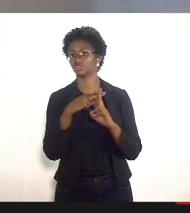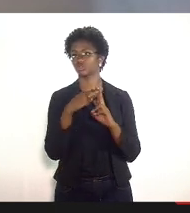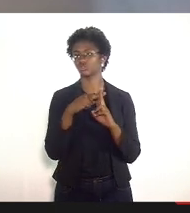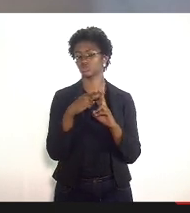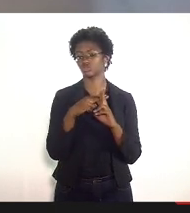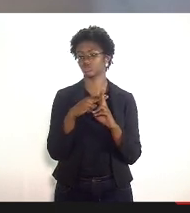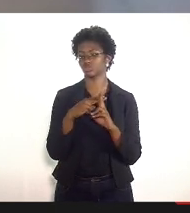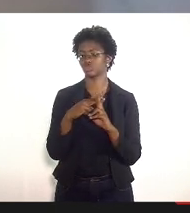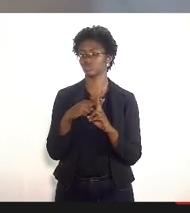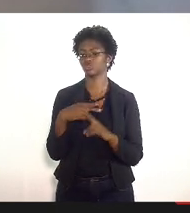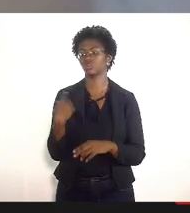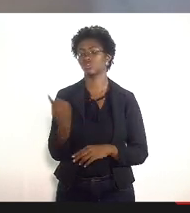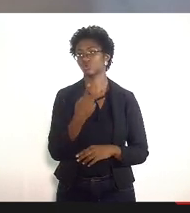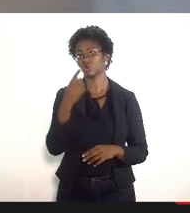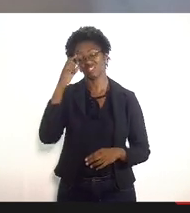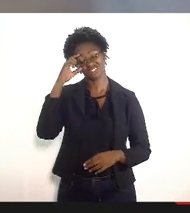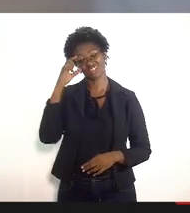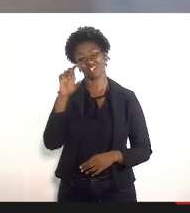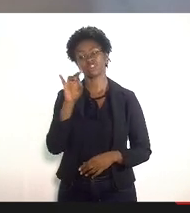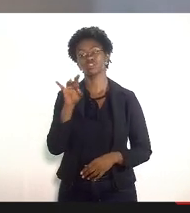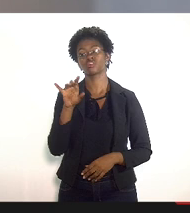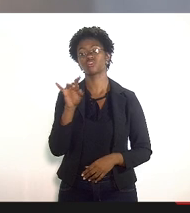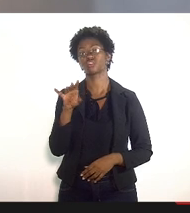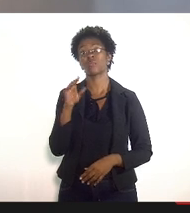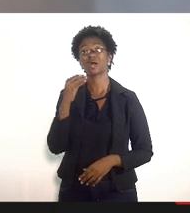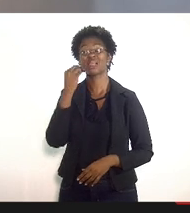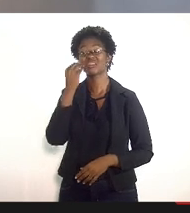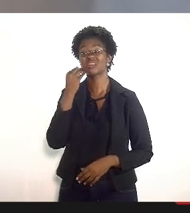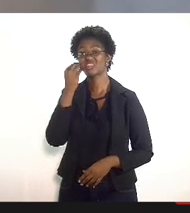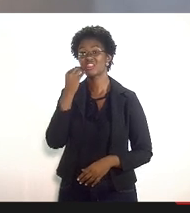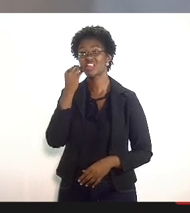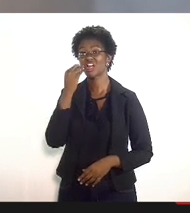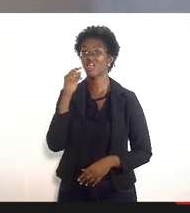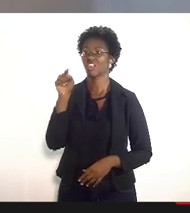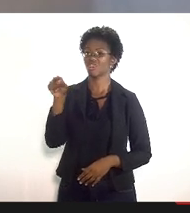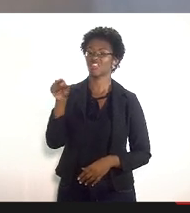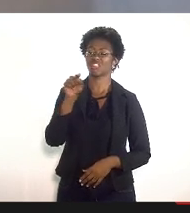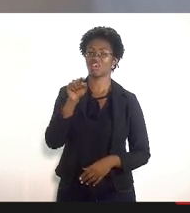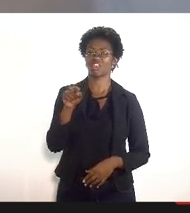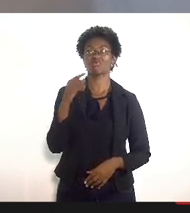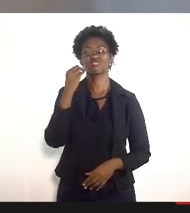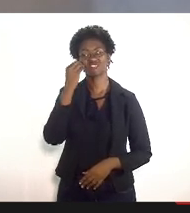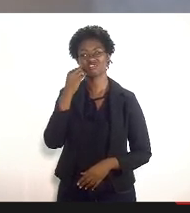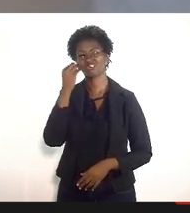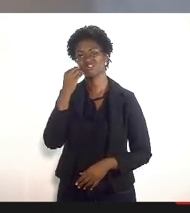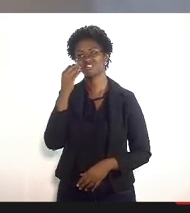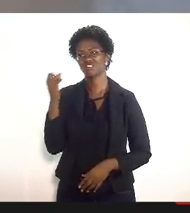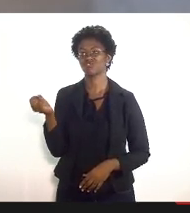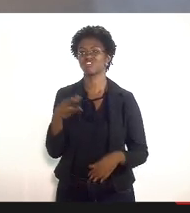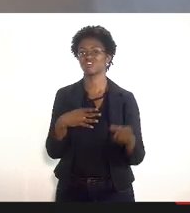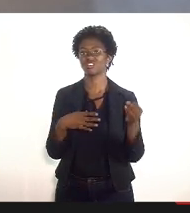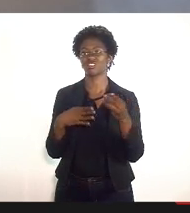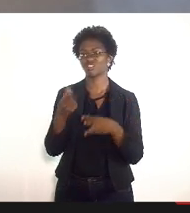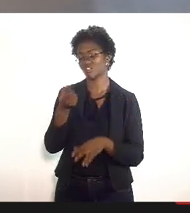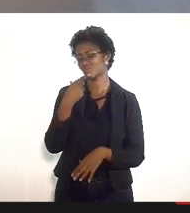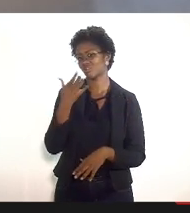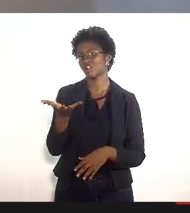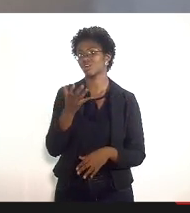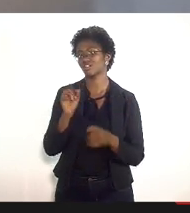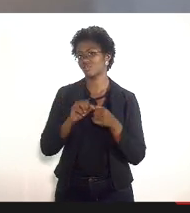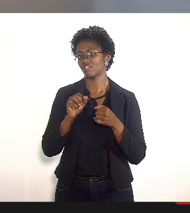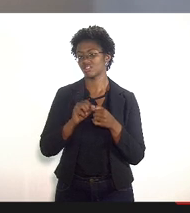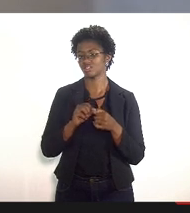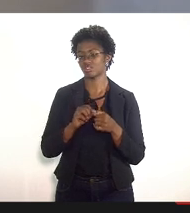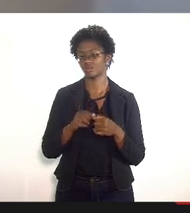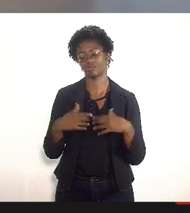nós somos interessantes somente como cobaias para as experiências e as experiências de novos medicamentos que eles querem fazer na